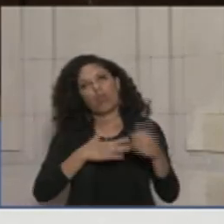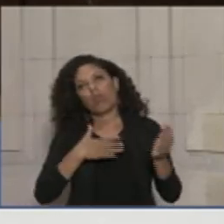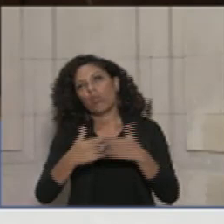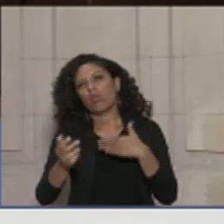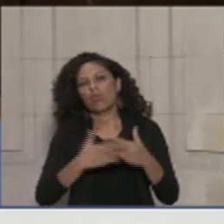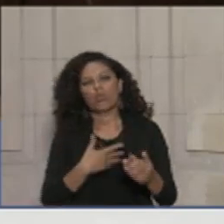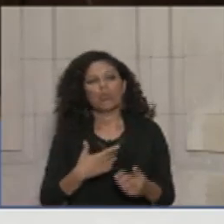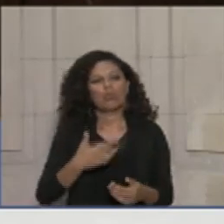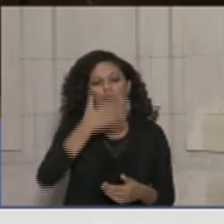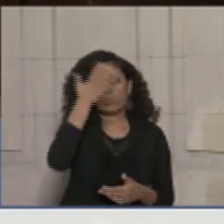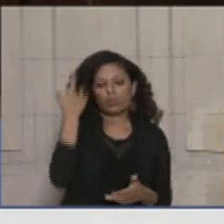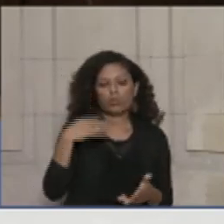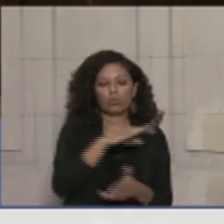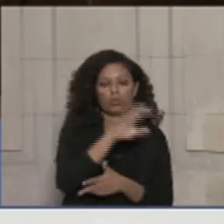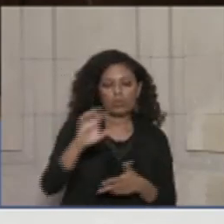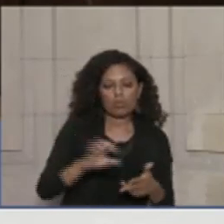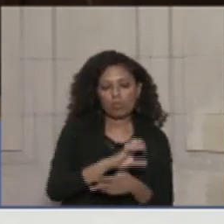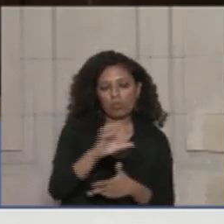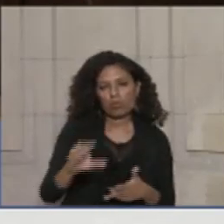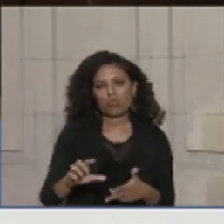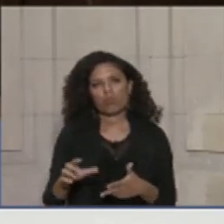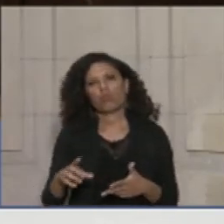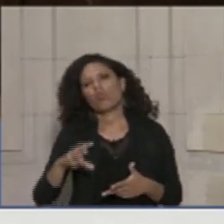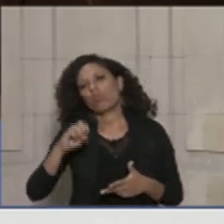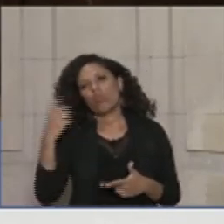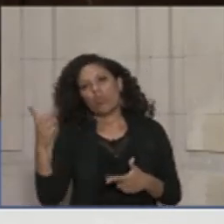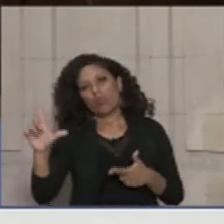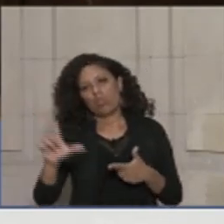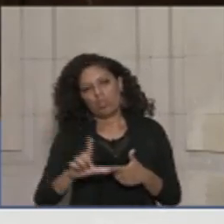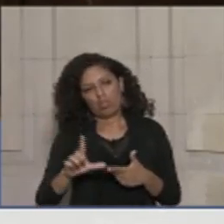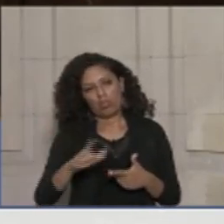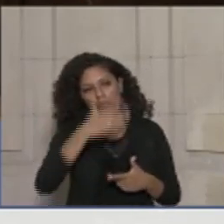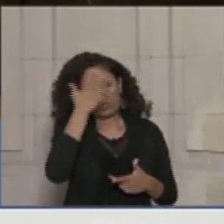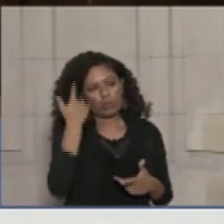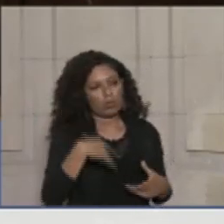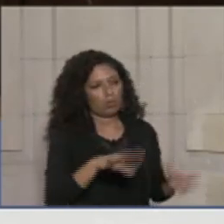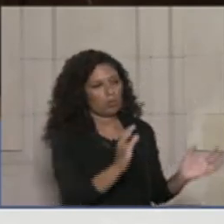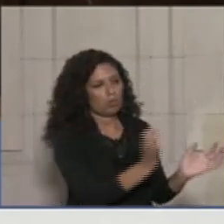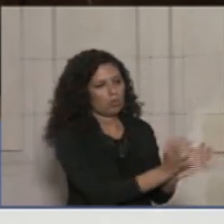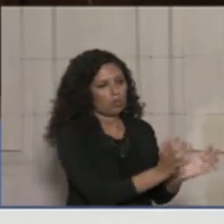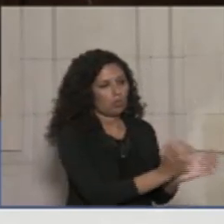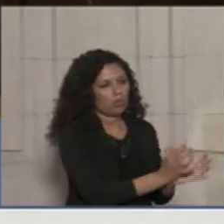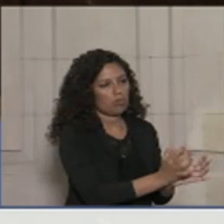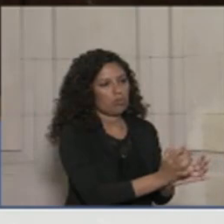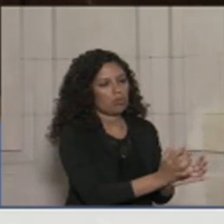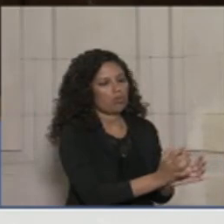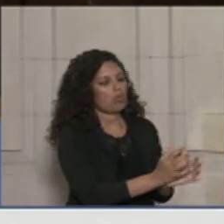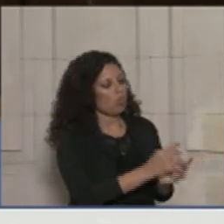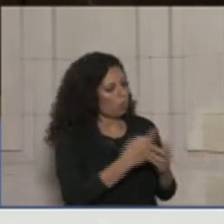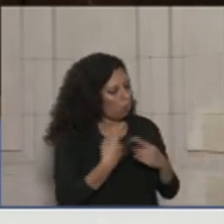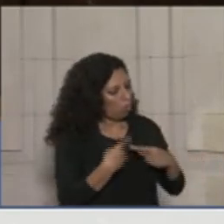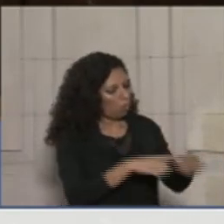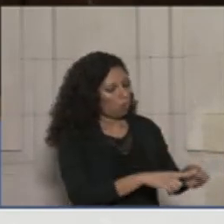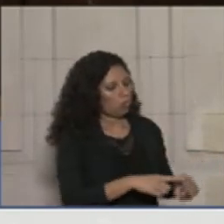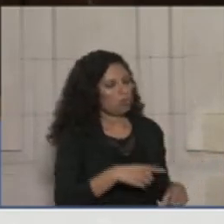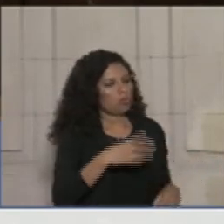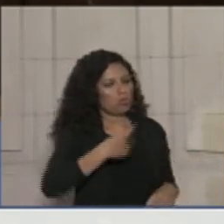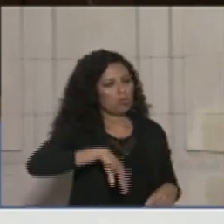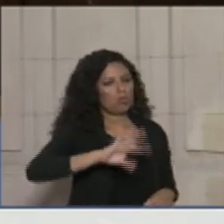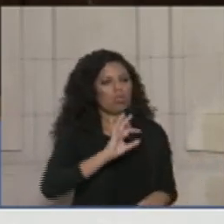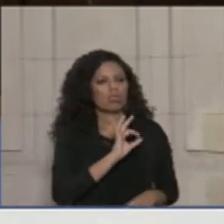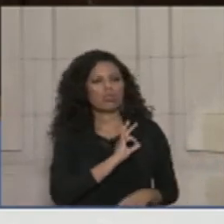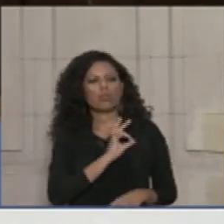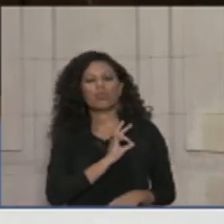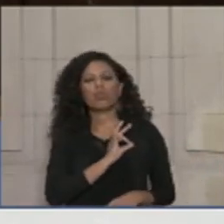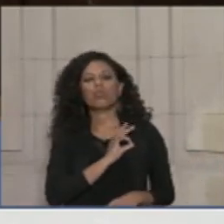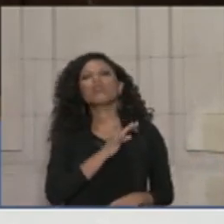do Poder Executivo ou qualquer outro parlamentar. Os senhores da esquerda terão seus dias muito difíceis. A Polícia Militar do Estado do Rio de Janeiro agora tem